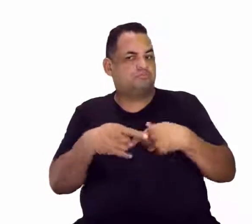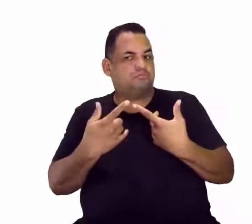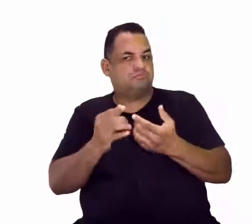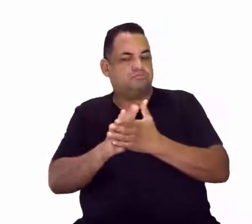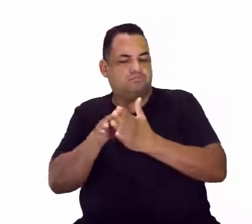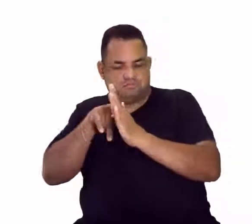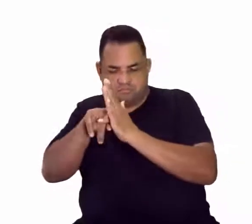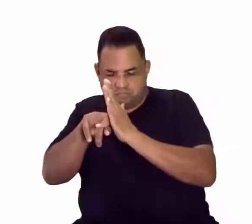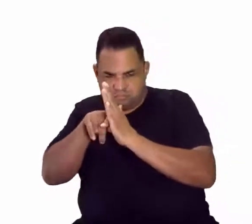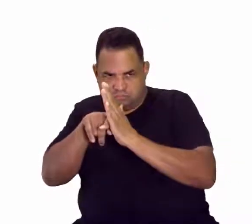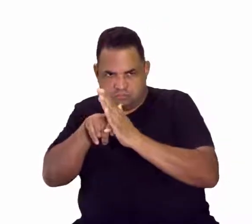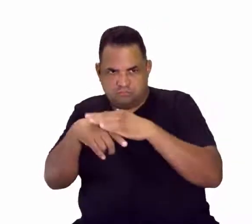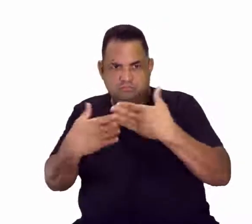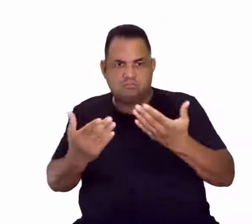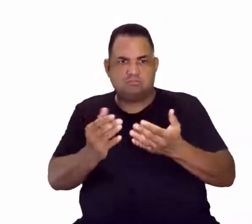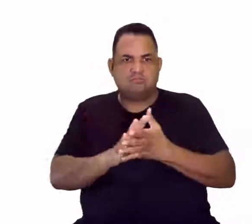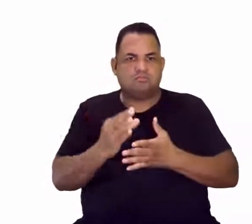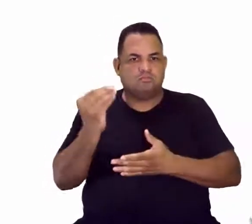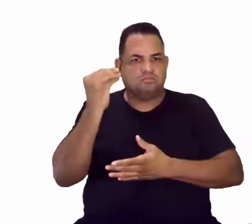foram investigadas